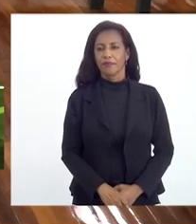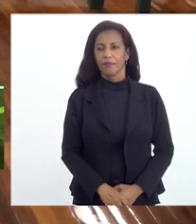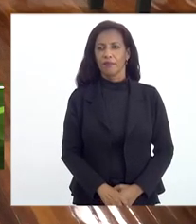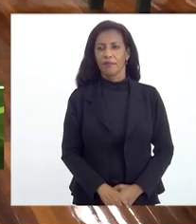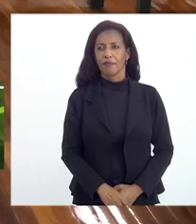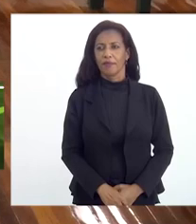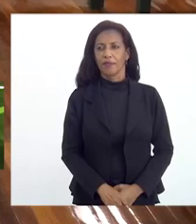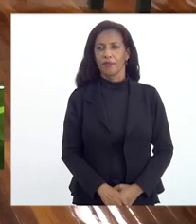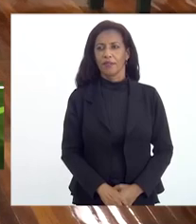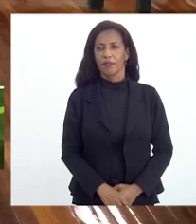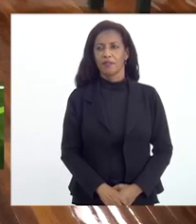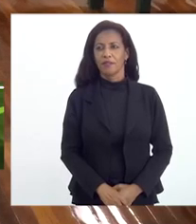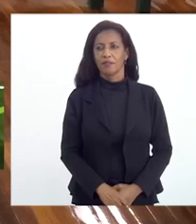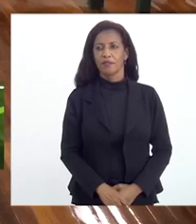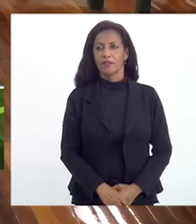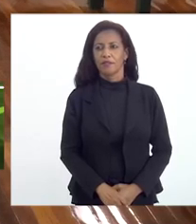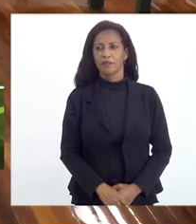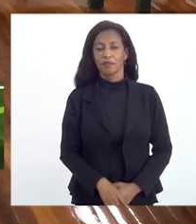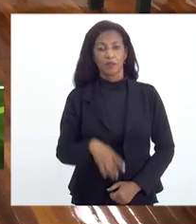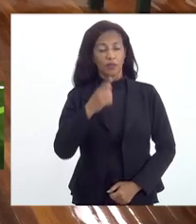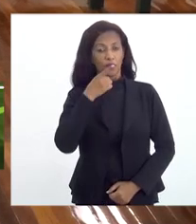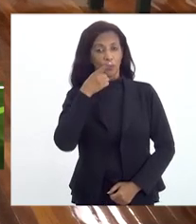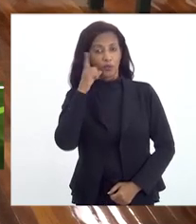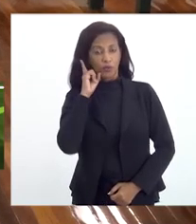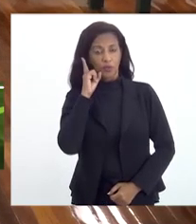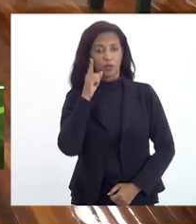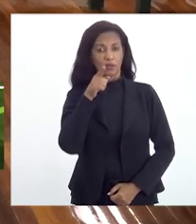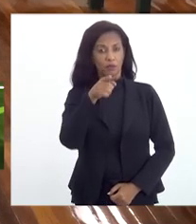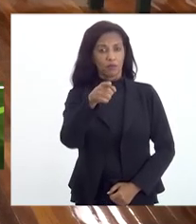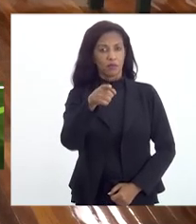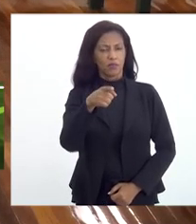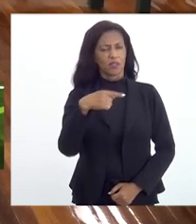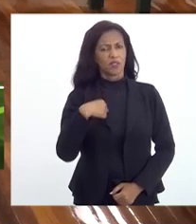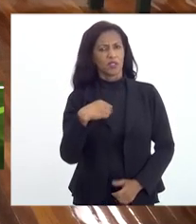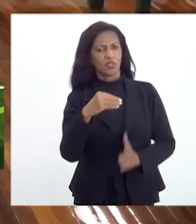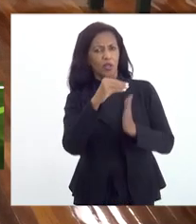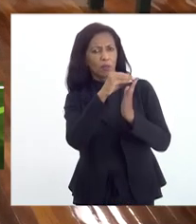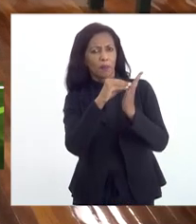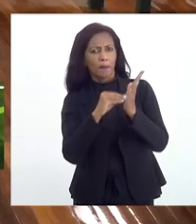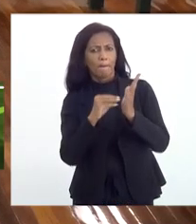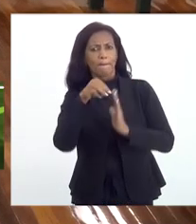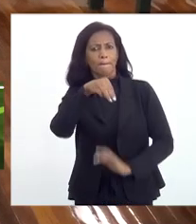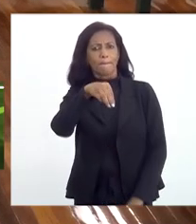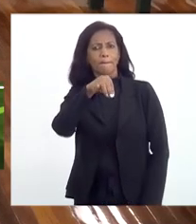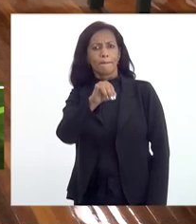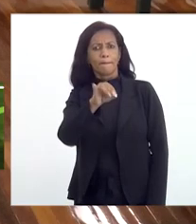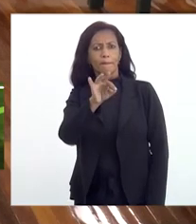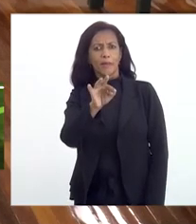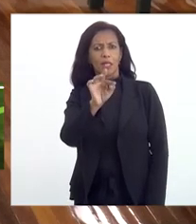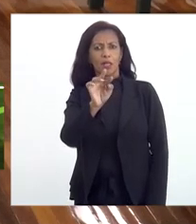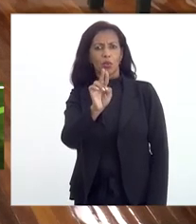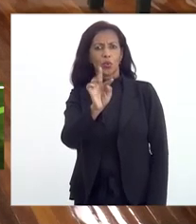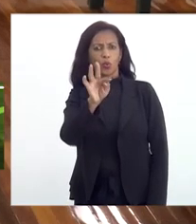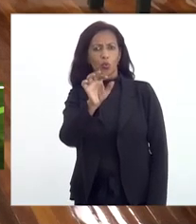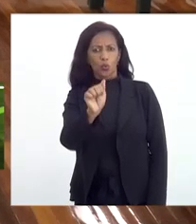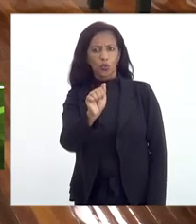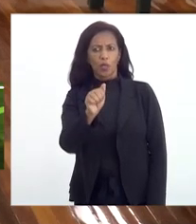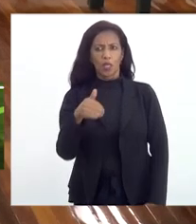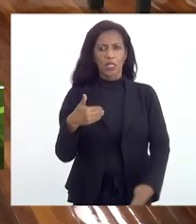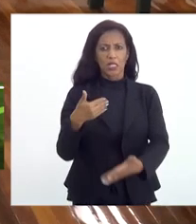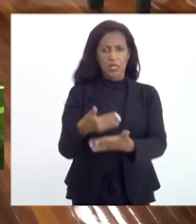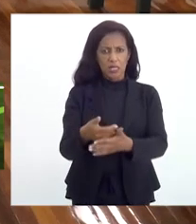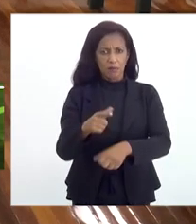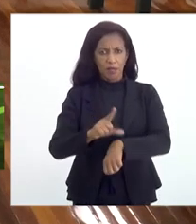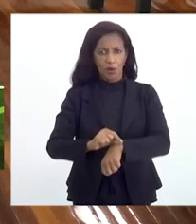Bem, todos receberam no dia de ontem as minutas? É, acima da hora. Não, acima da hora não, é